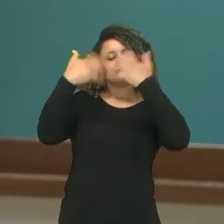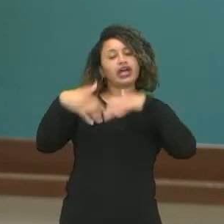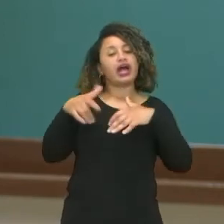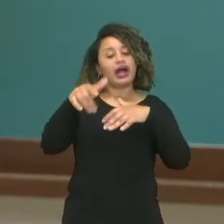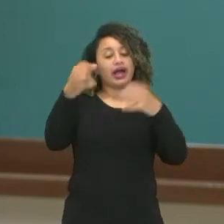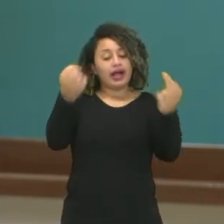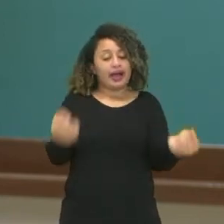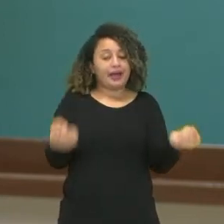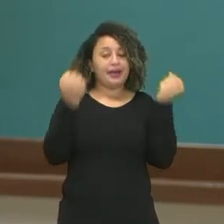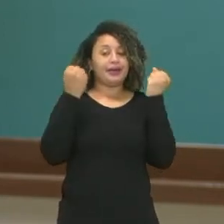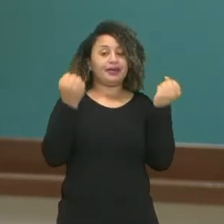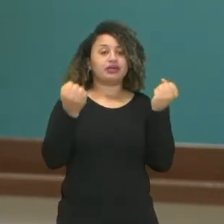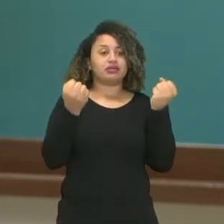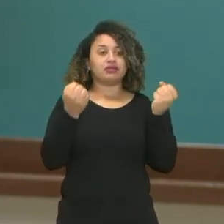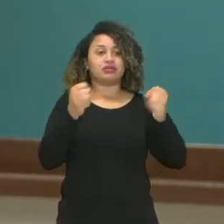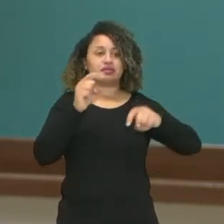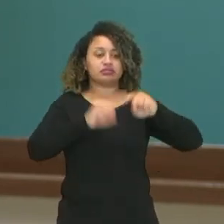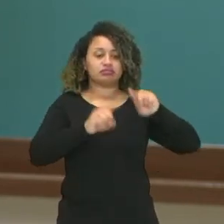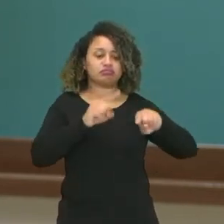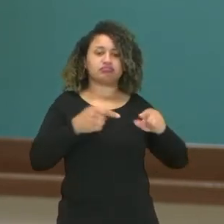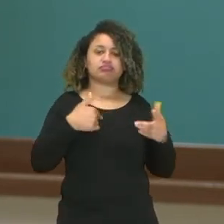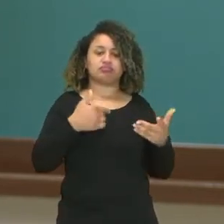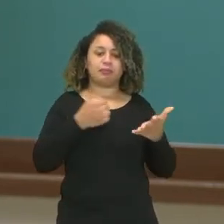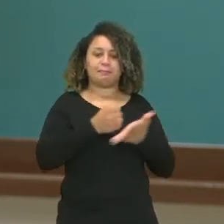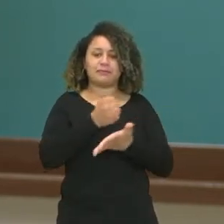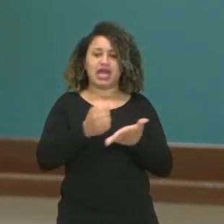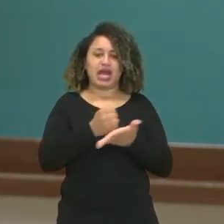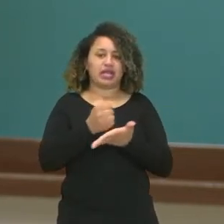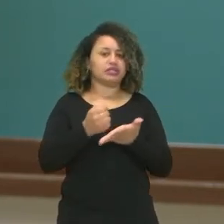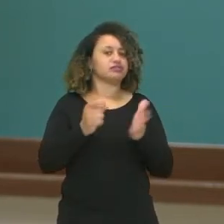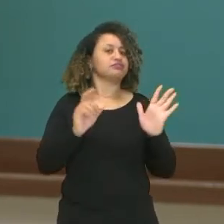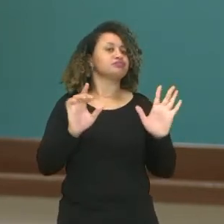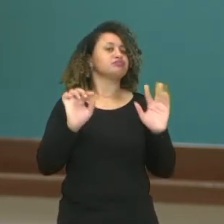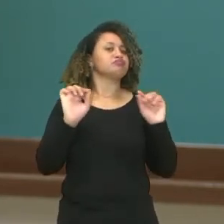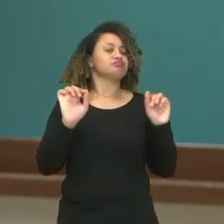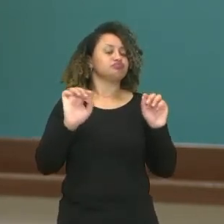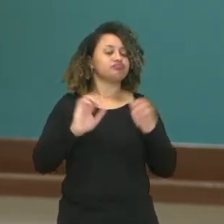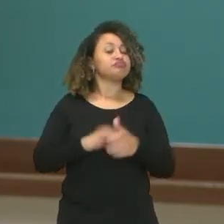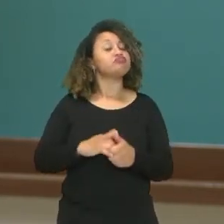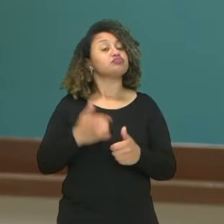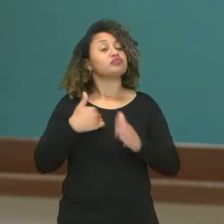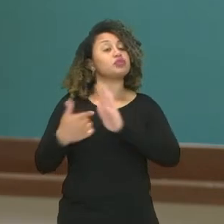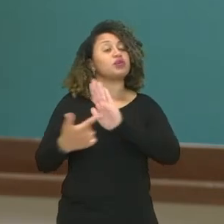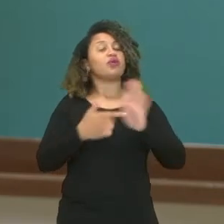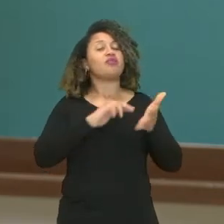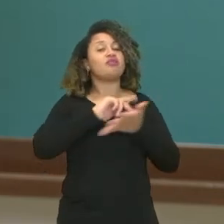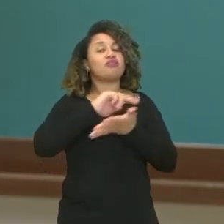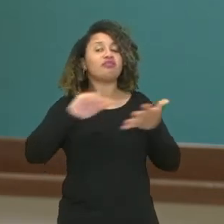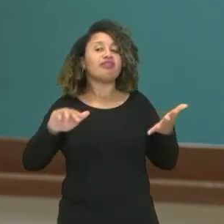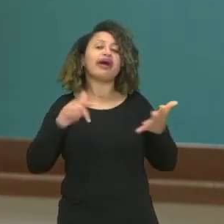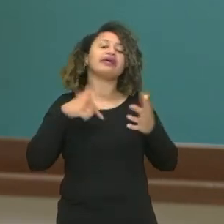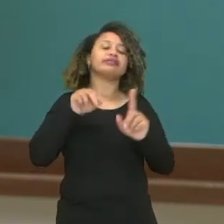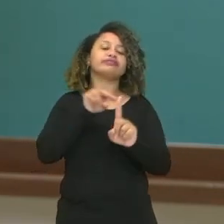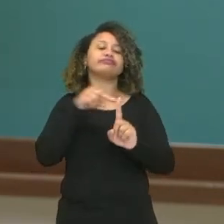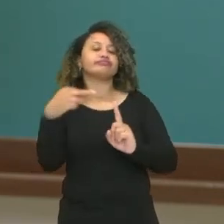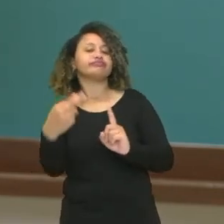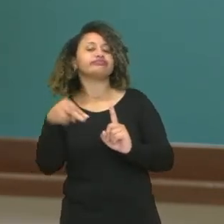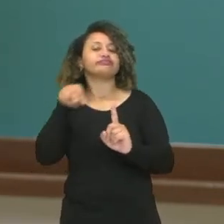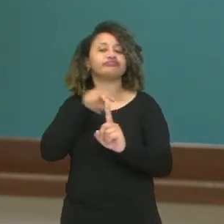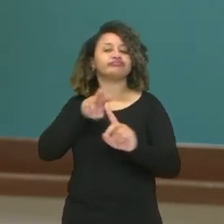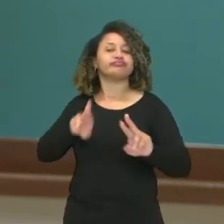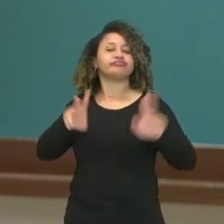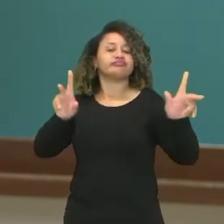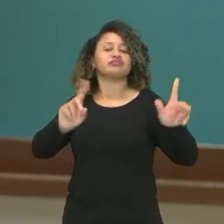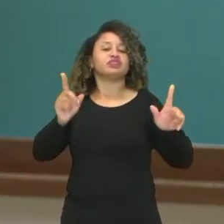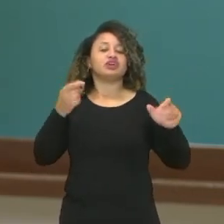gente pensa em objetos e equipamentos bem básicos. Então eu tentei trazer vários olhares com relação a não